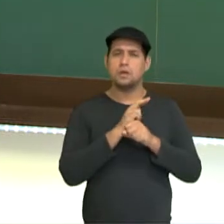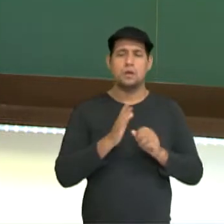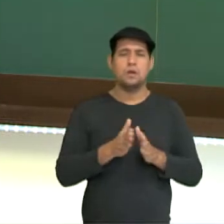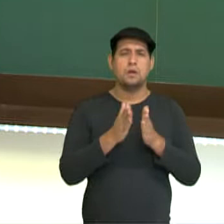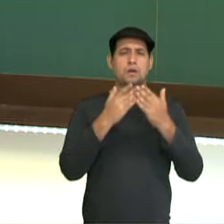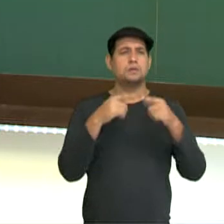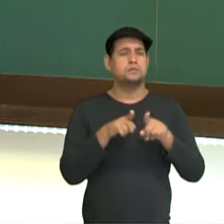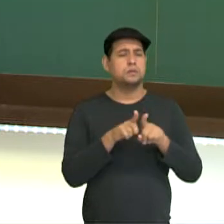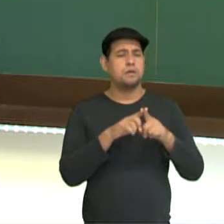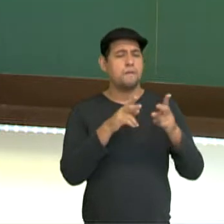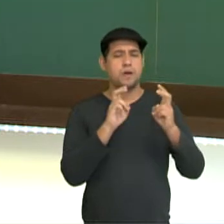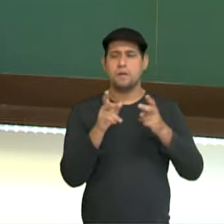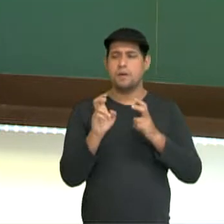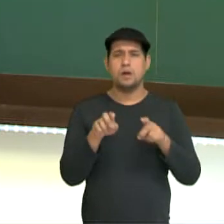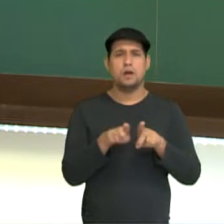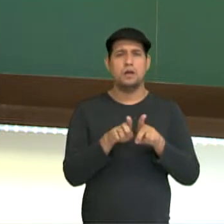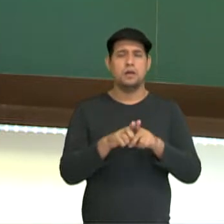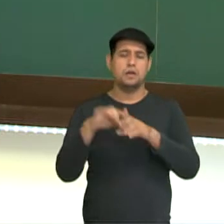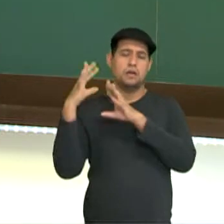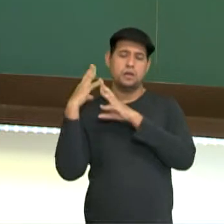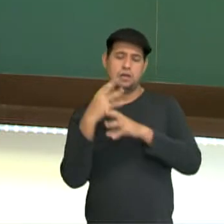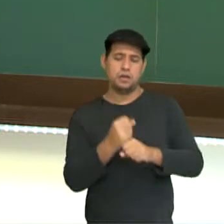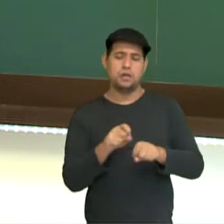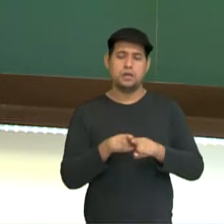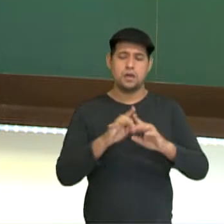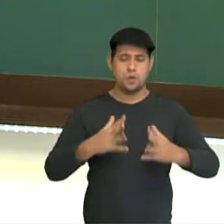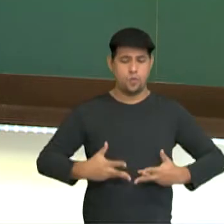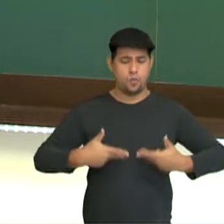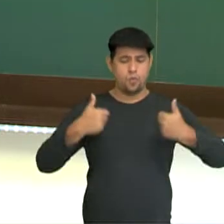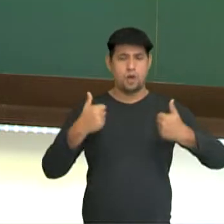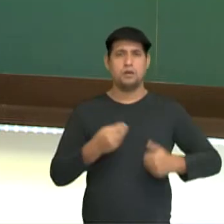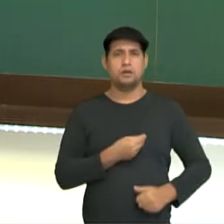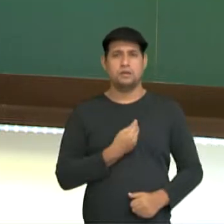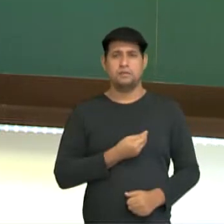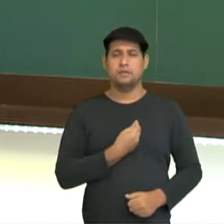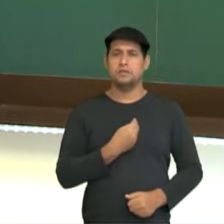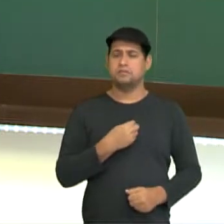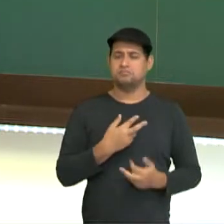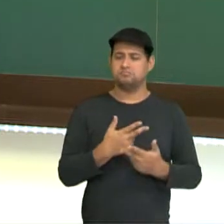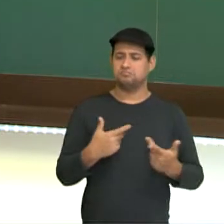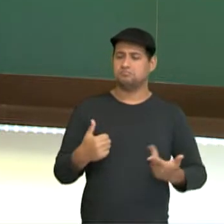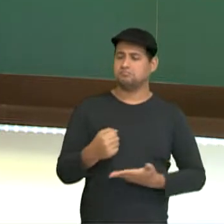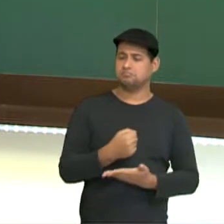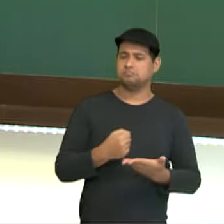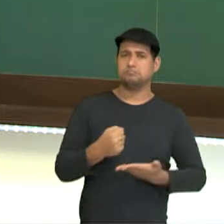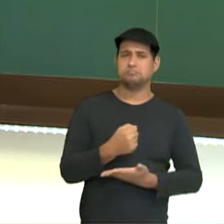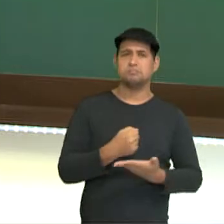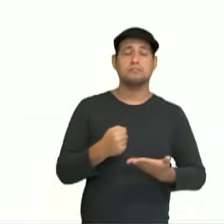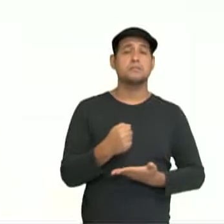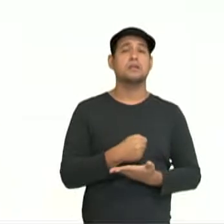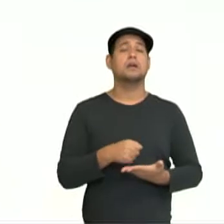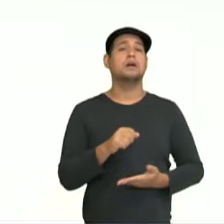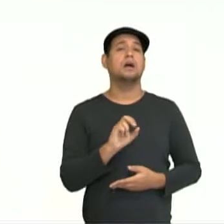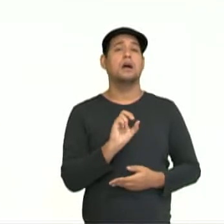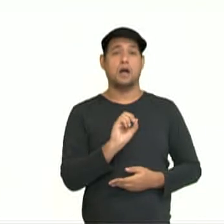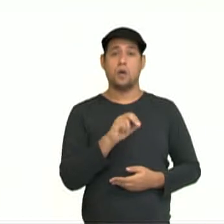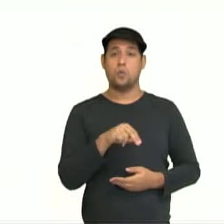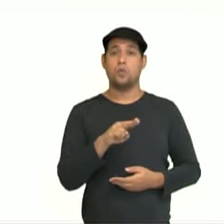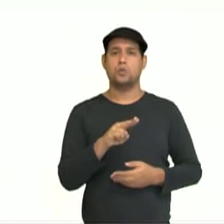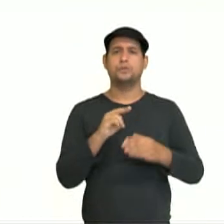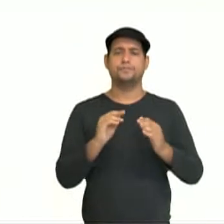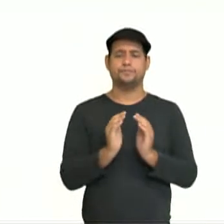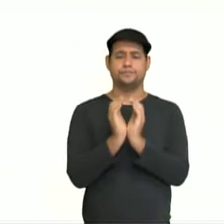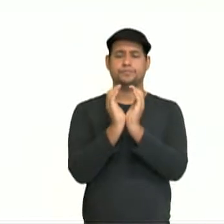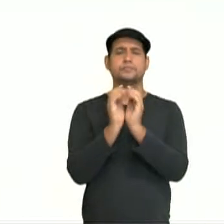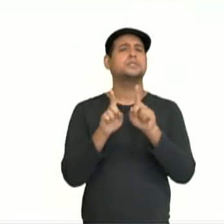se objetivamente se resgate essa qualidade de vida em termos básicos, a ONU estabeleceu os